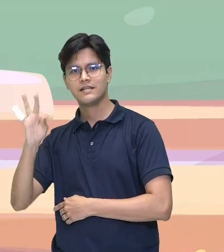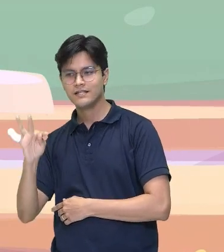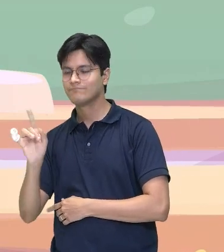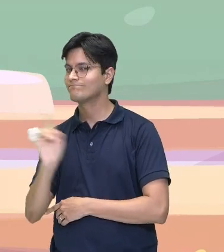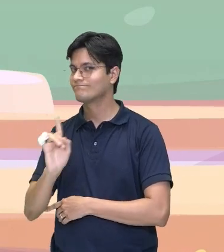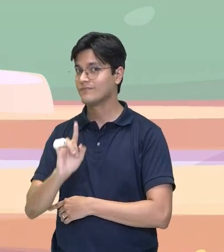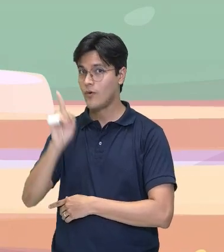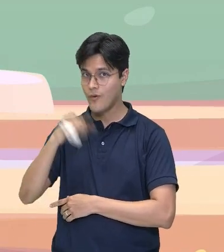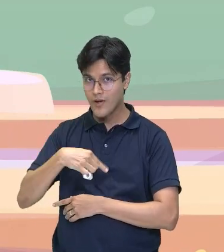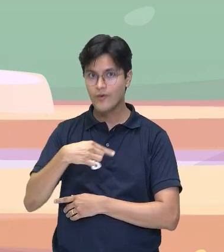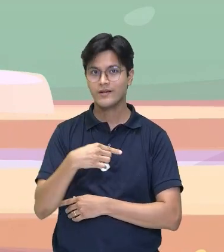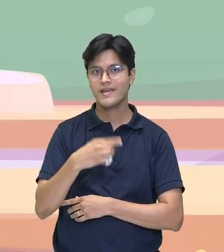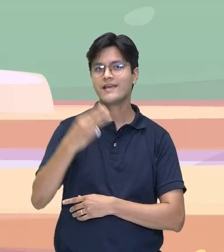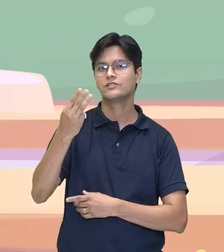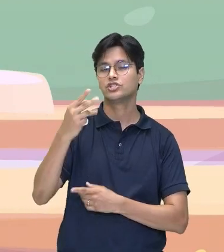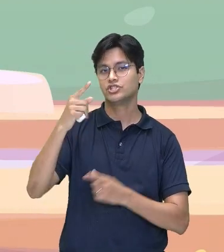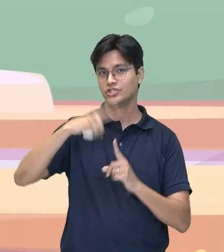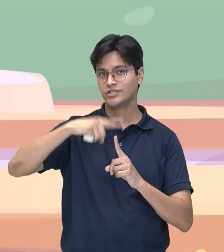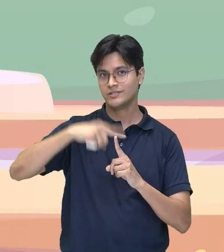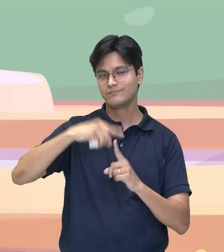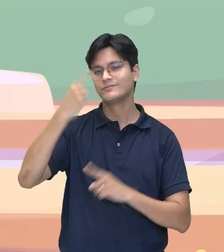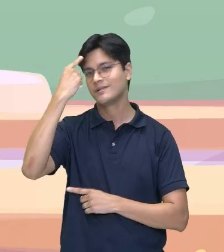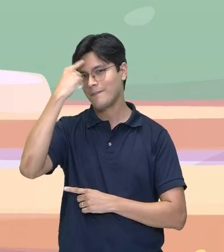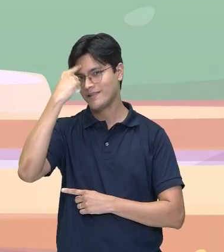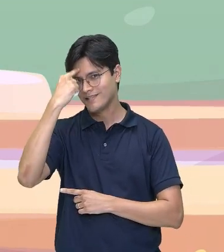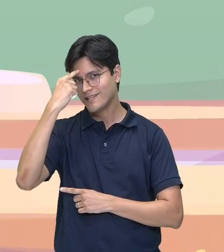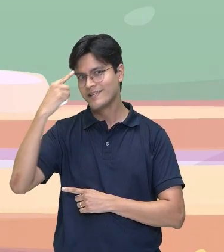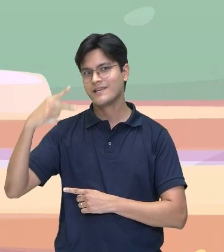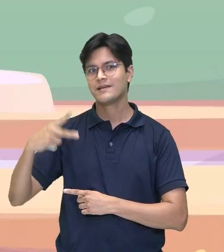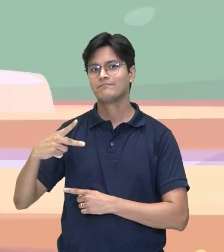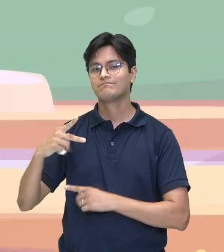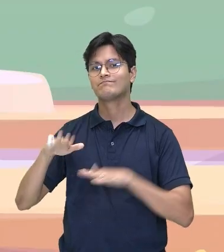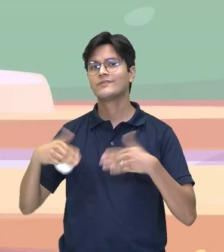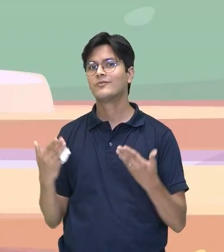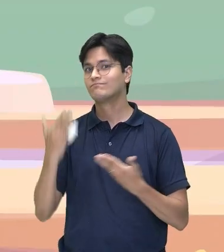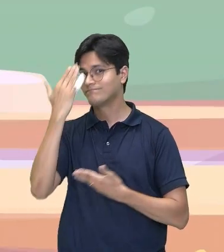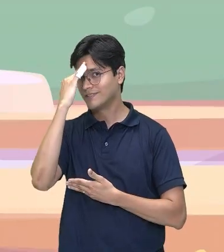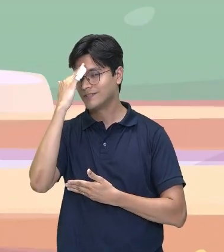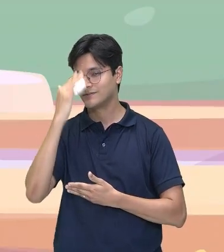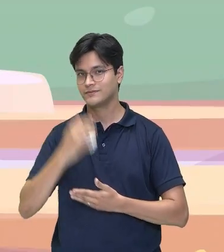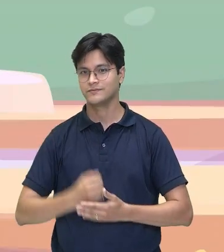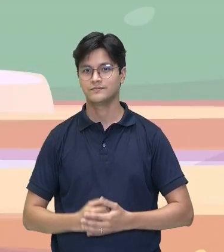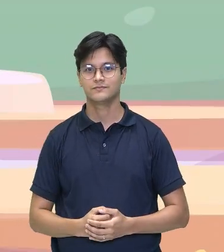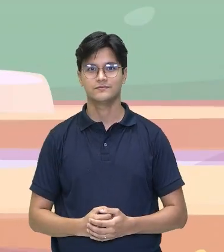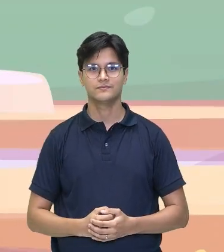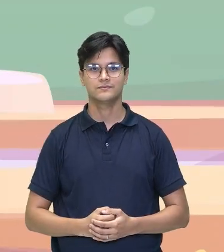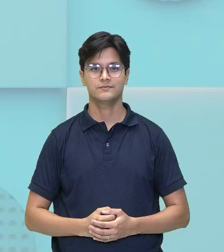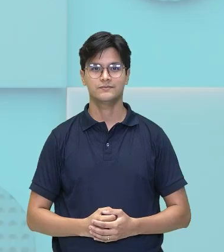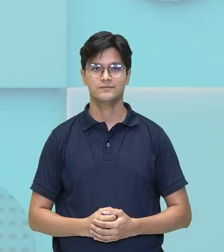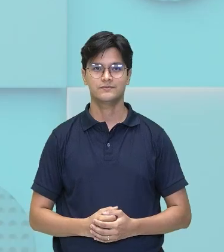é pitching, é uma apresentação rápida. Entendeu?